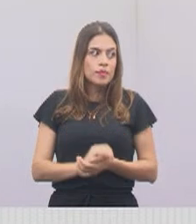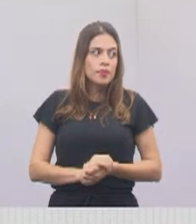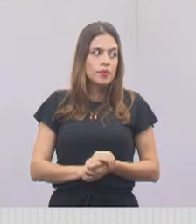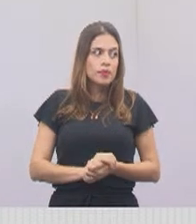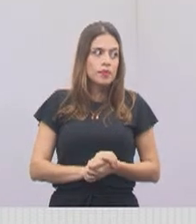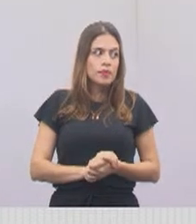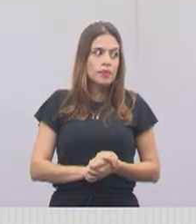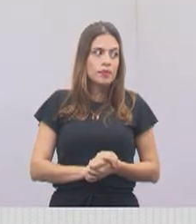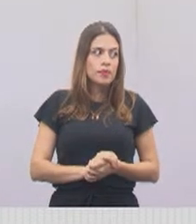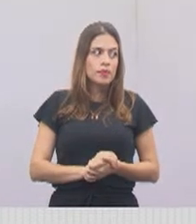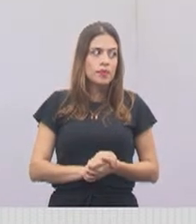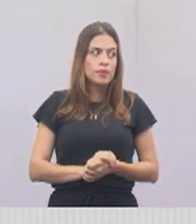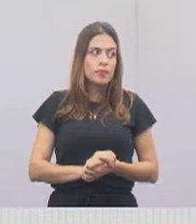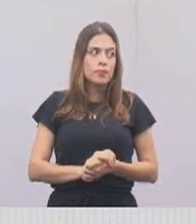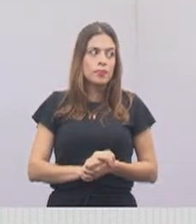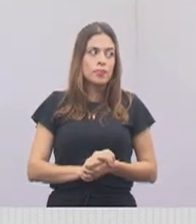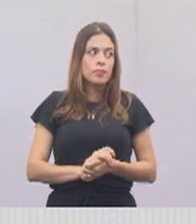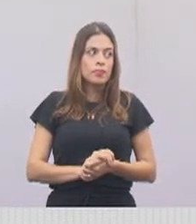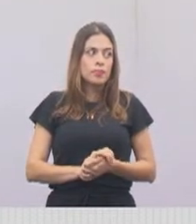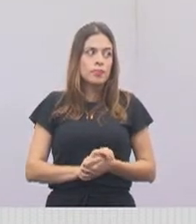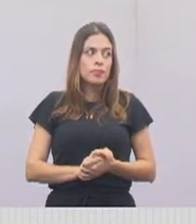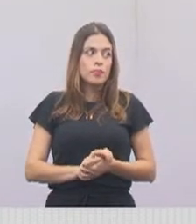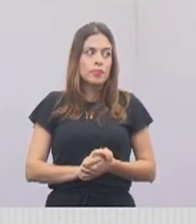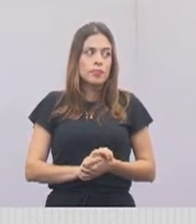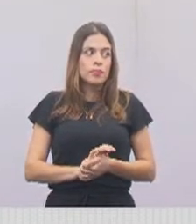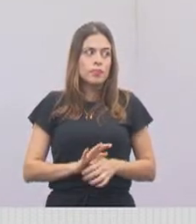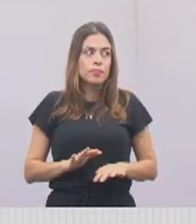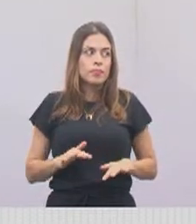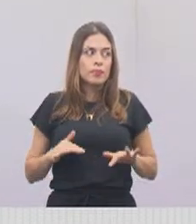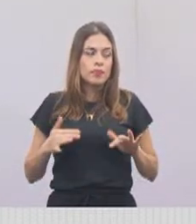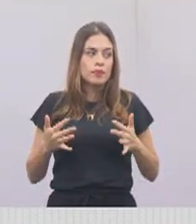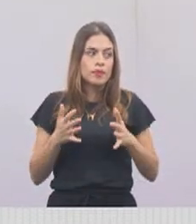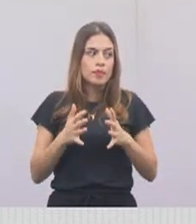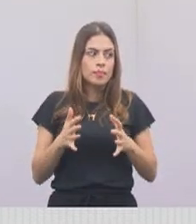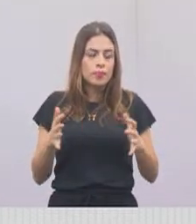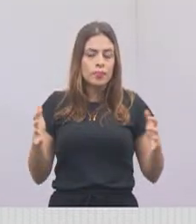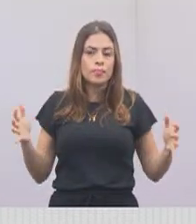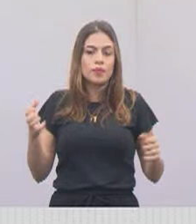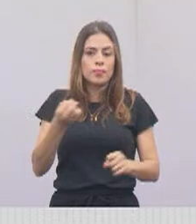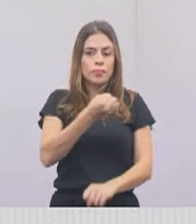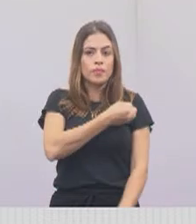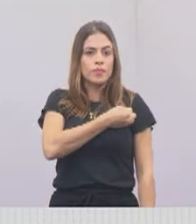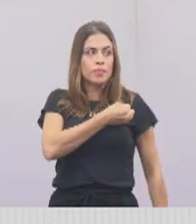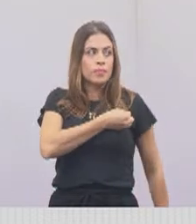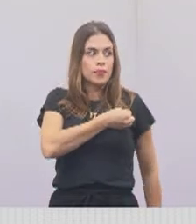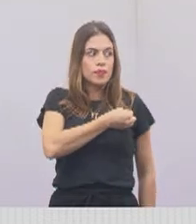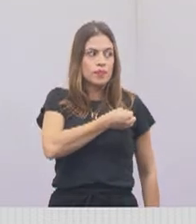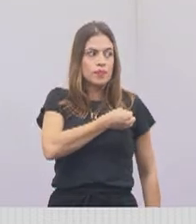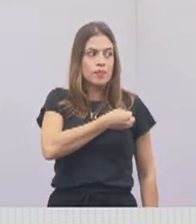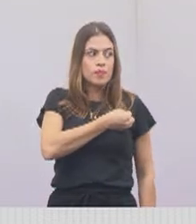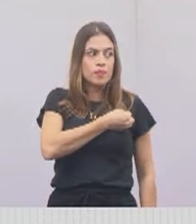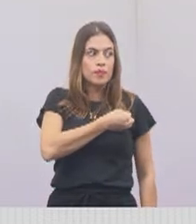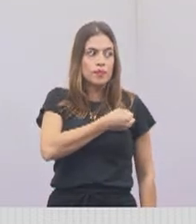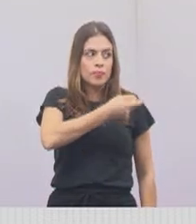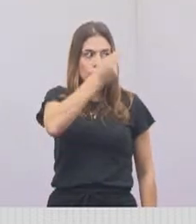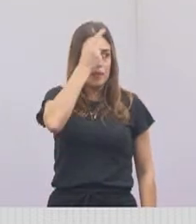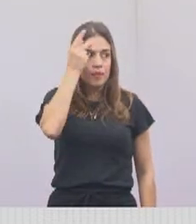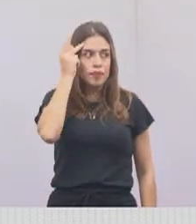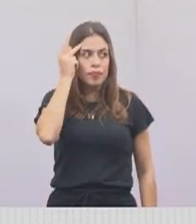seus entes, hoje estão nas ruas, aumentando o número de